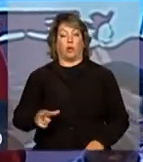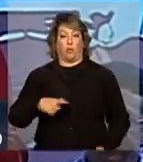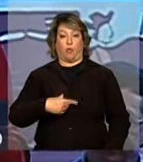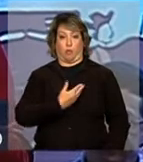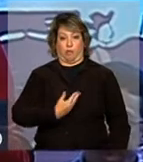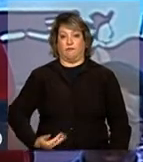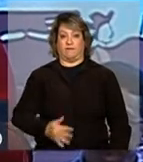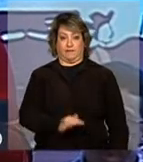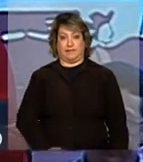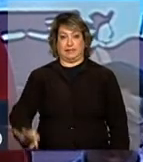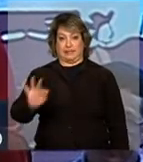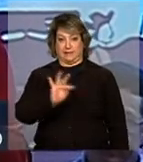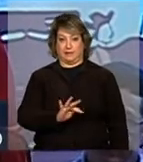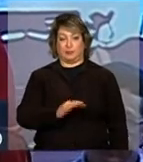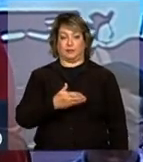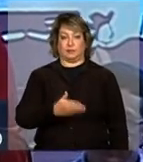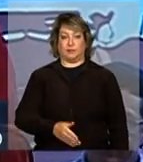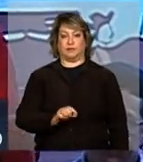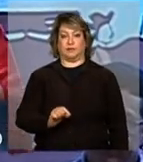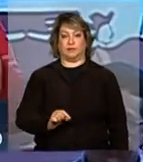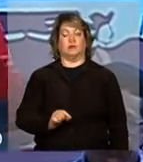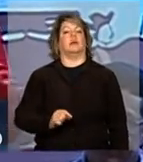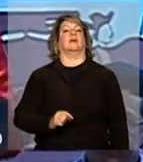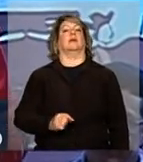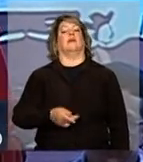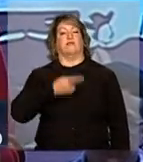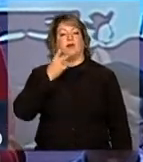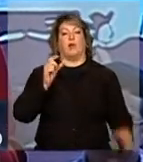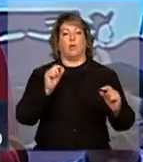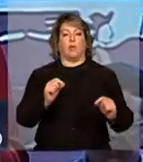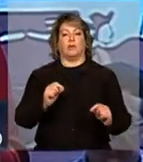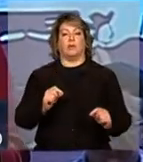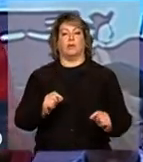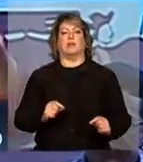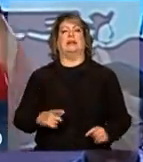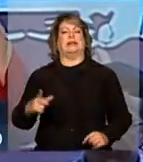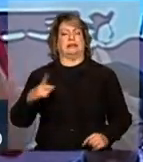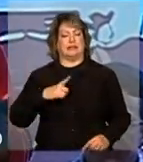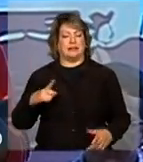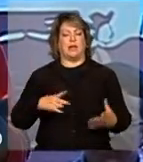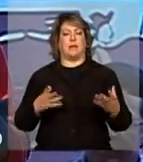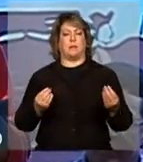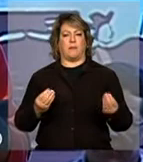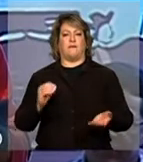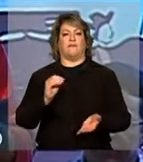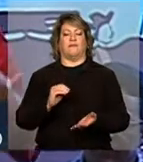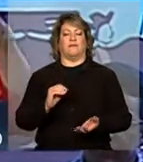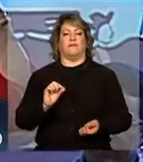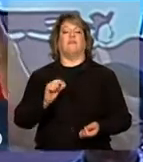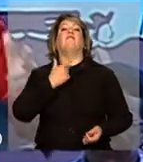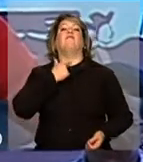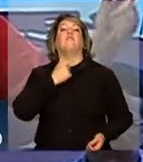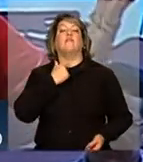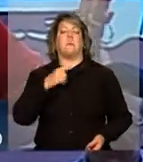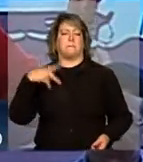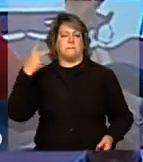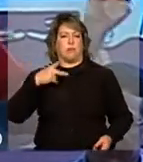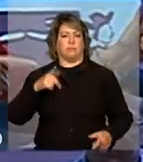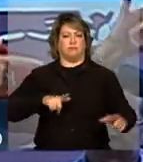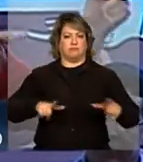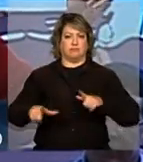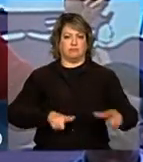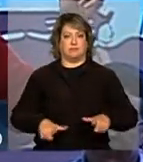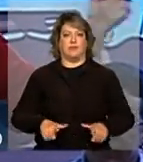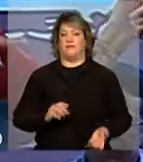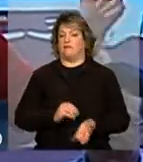federal, não vão faltar vontade política, crédito, e aí eu repito